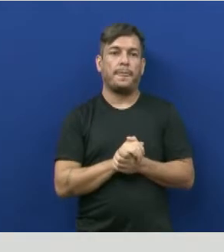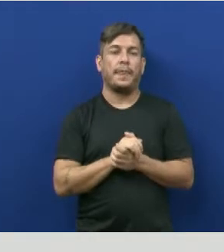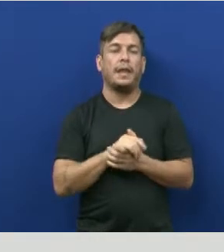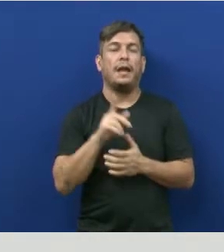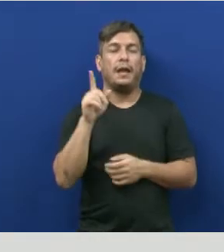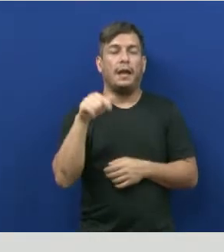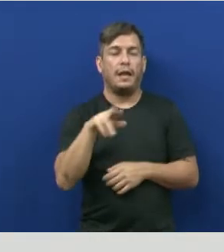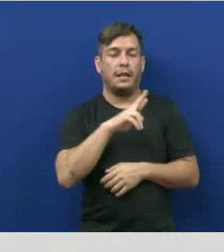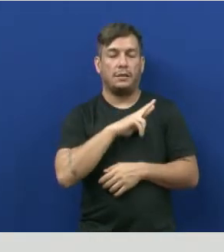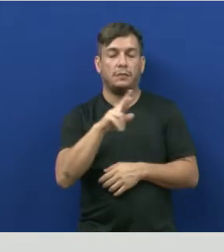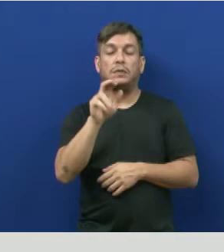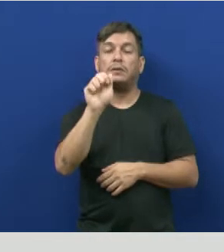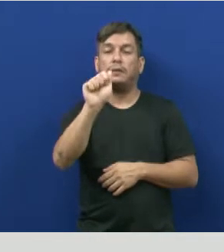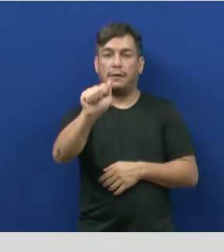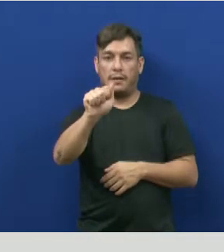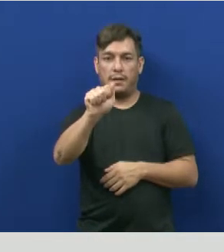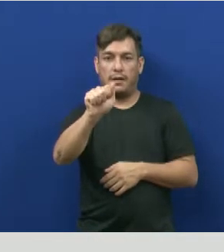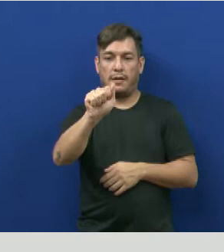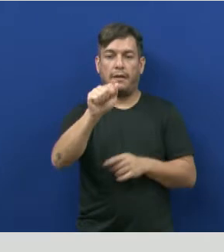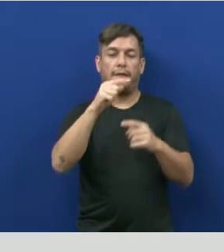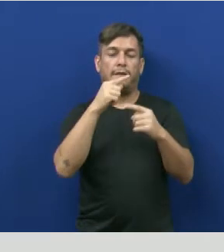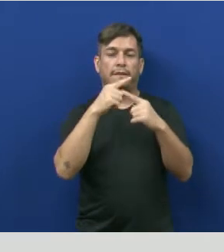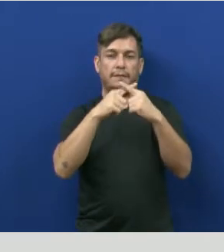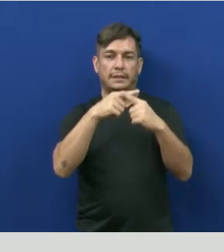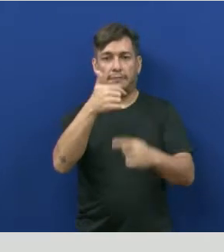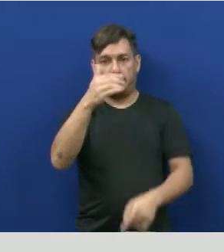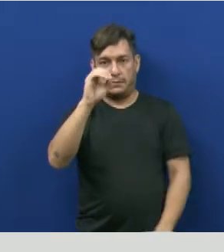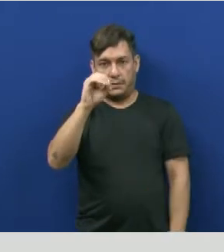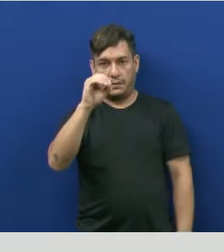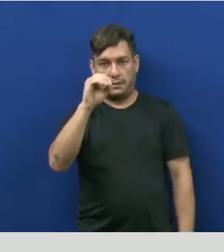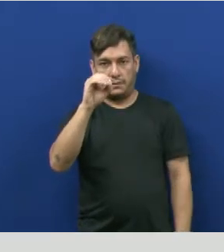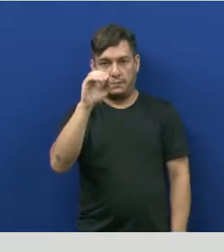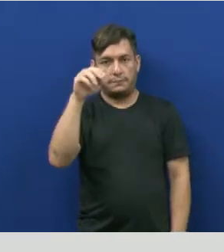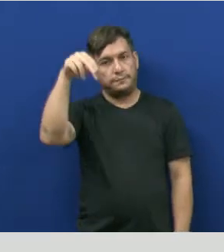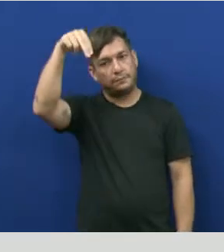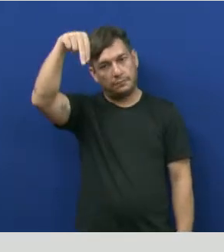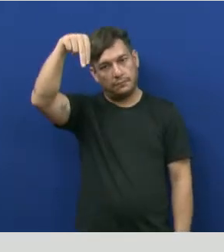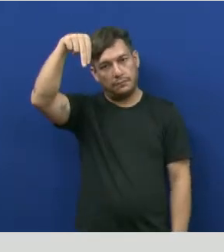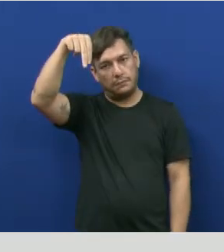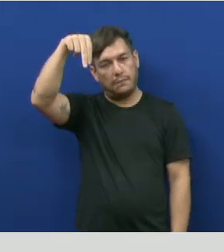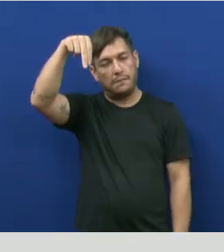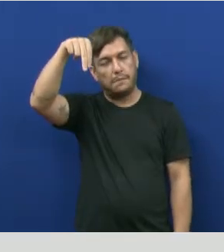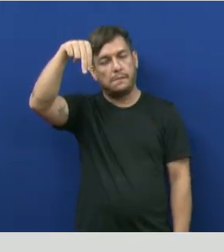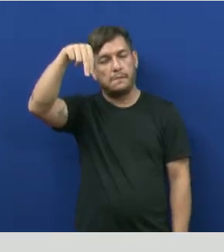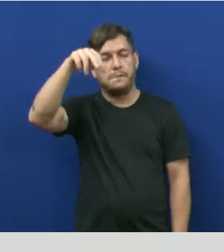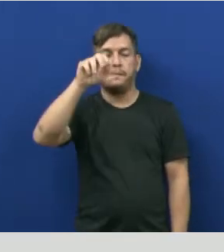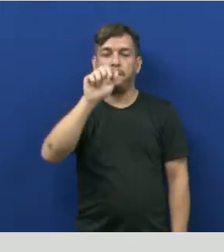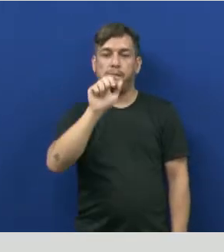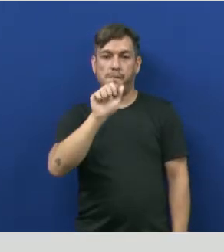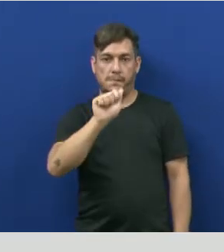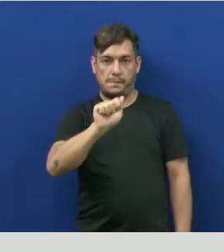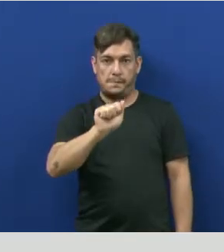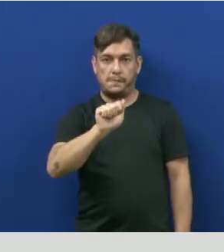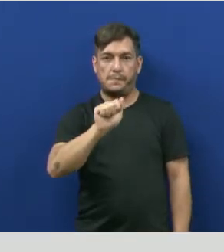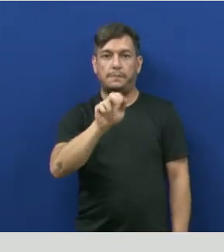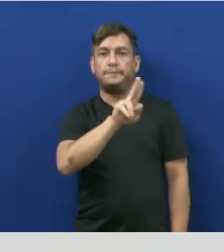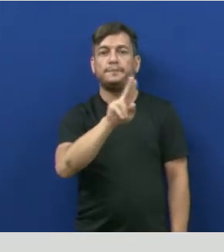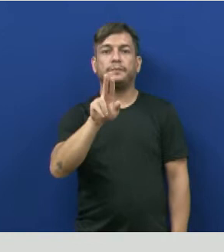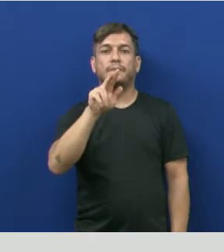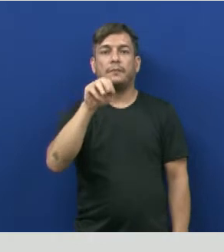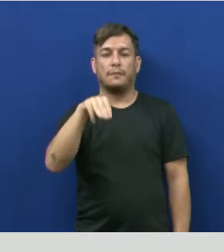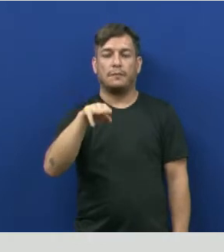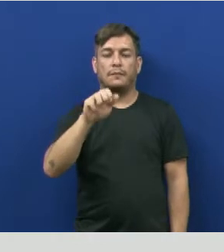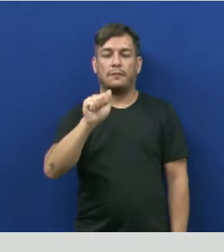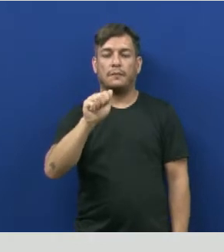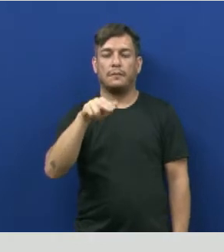ela é representada pelo A vezes 10 elevado a N. Esse A a gente chama de